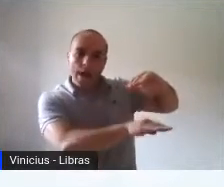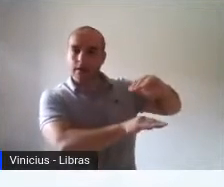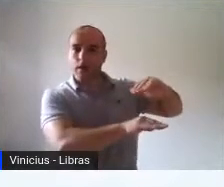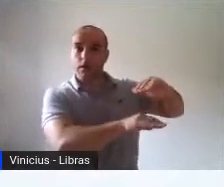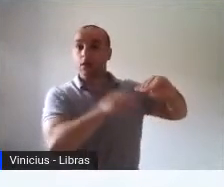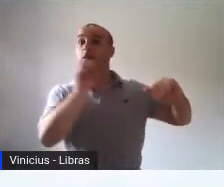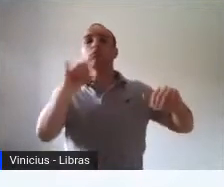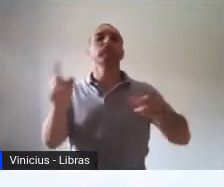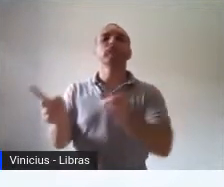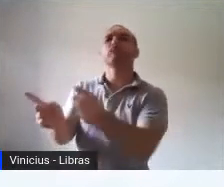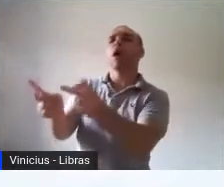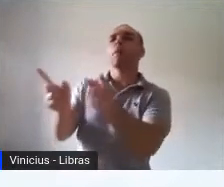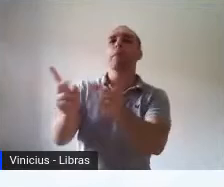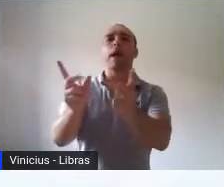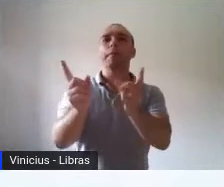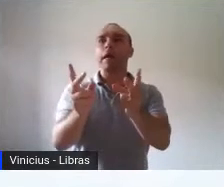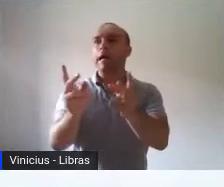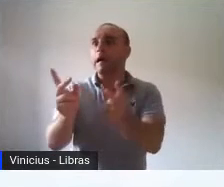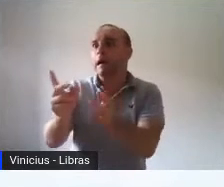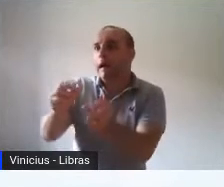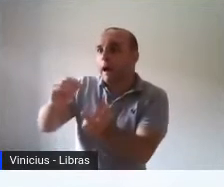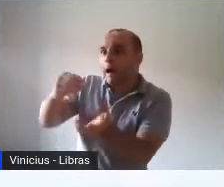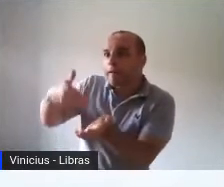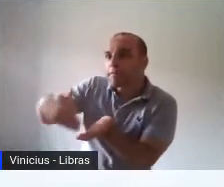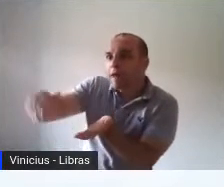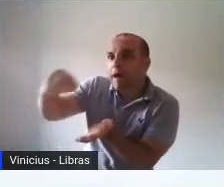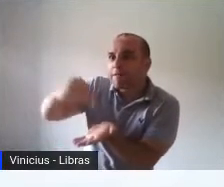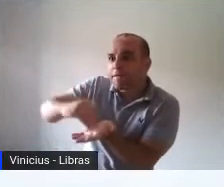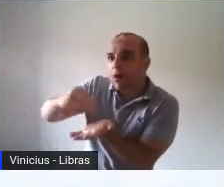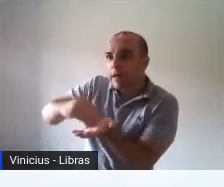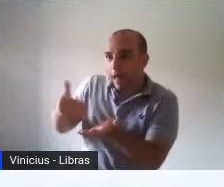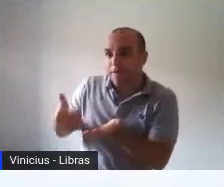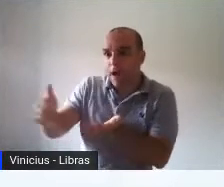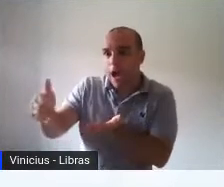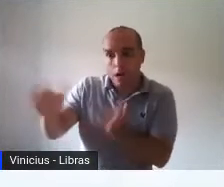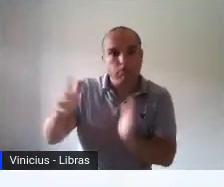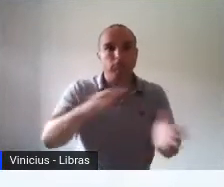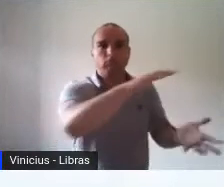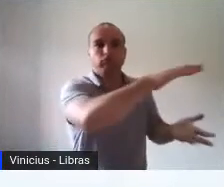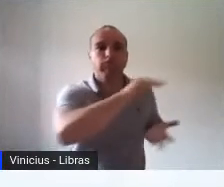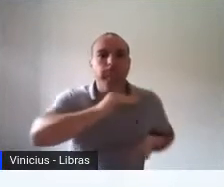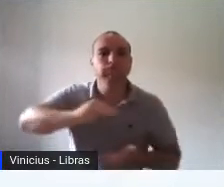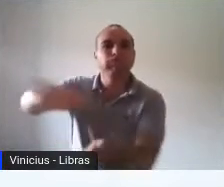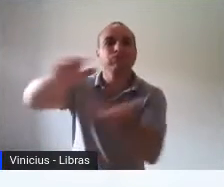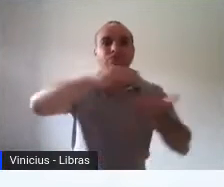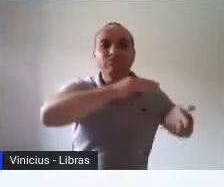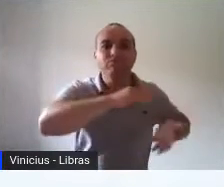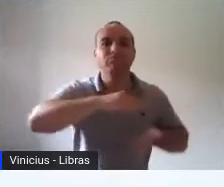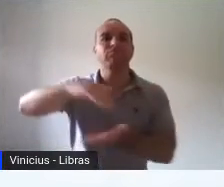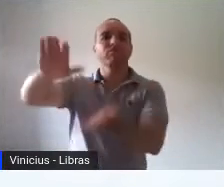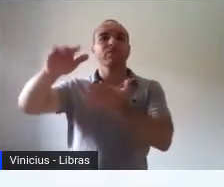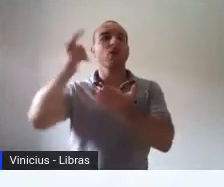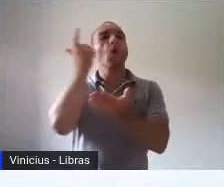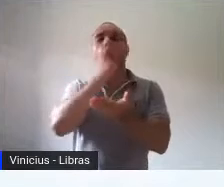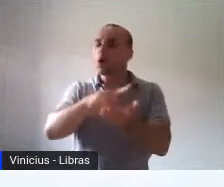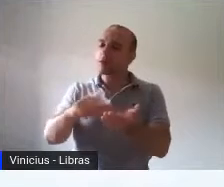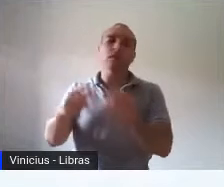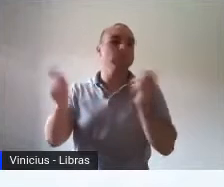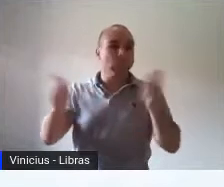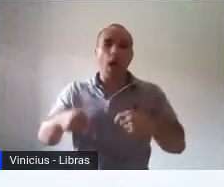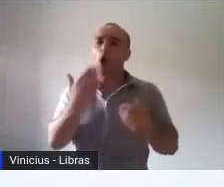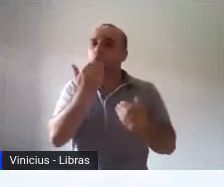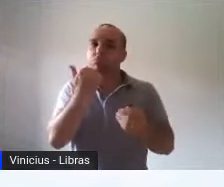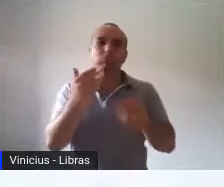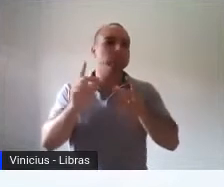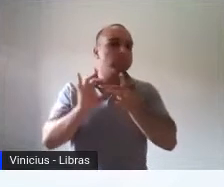das ações do governo, a falta de ações do governo, né? Não só na questão da alimentação, mas de forma geral, que gera uma incerteza